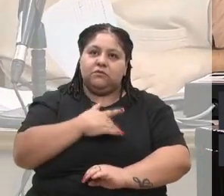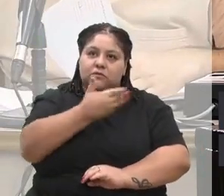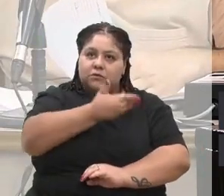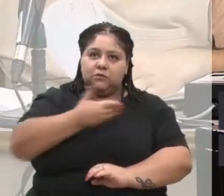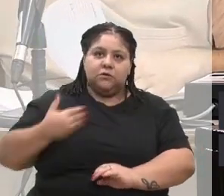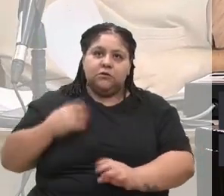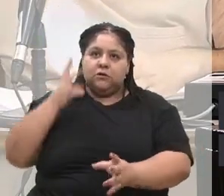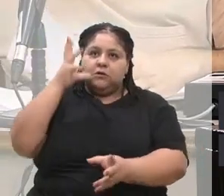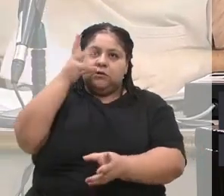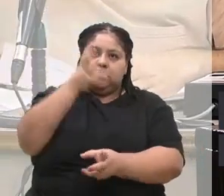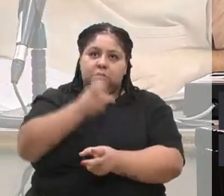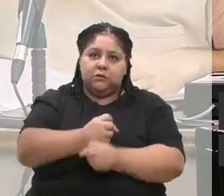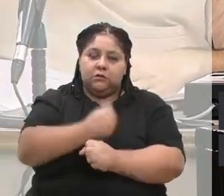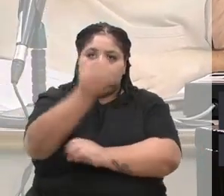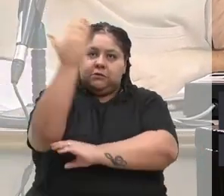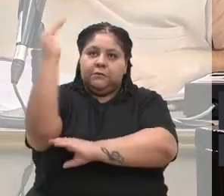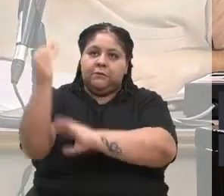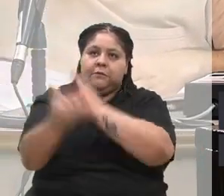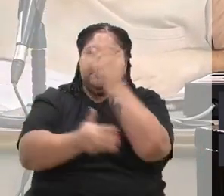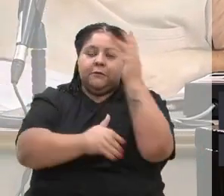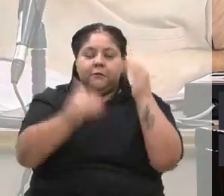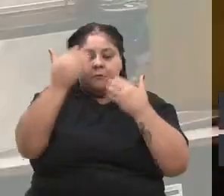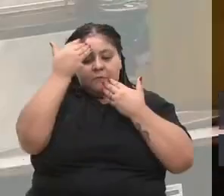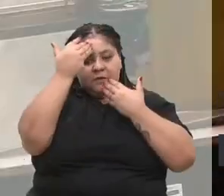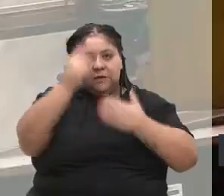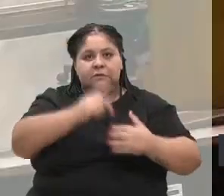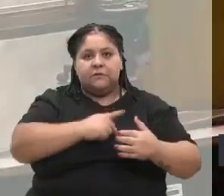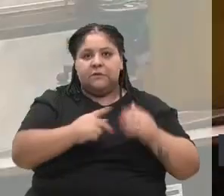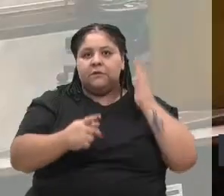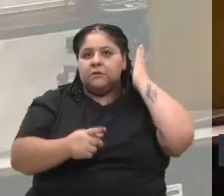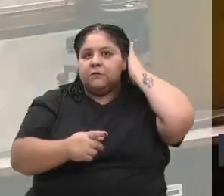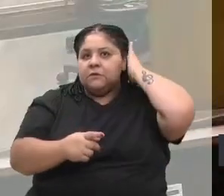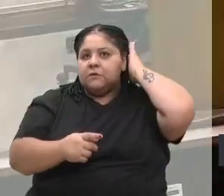para a Secretaria Municipal do Meio Ambiente. Obrigado, presidente. Em discussão.